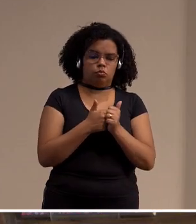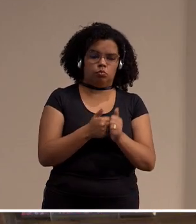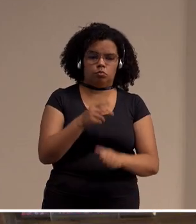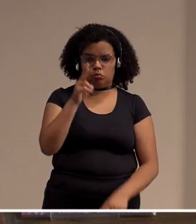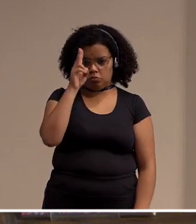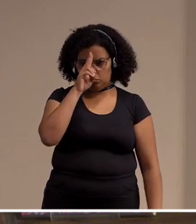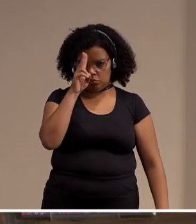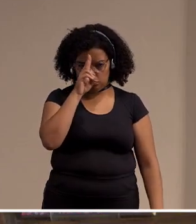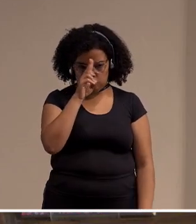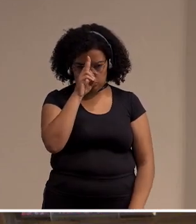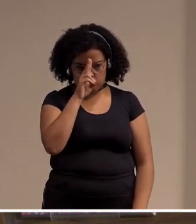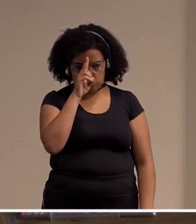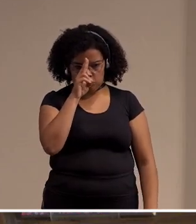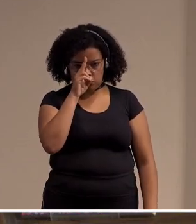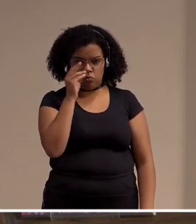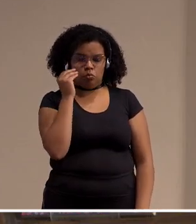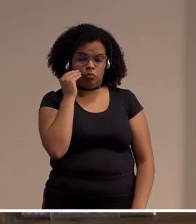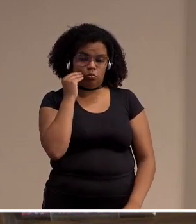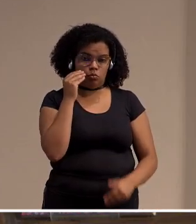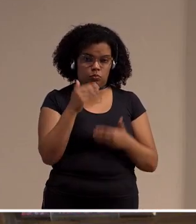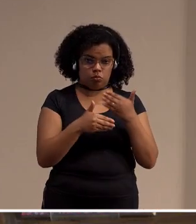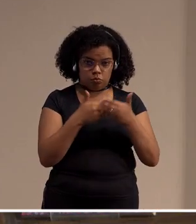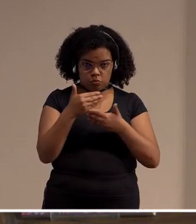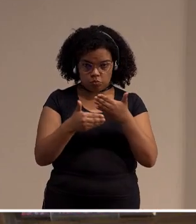de uma ideia de uma tentativa de reconstrução.